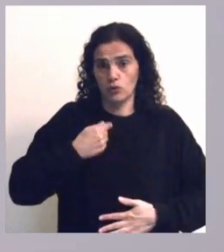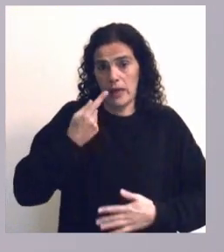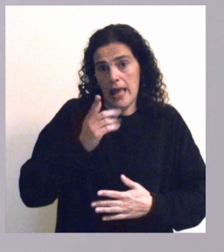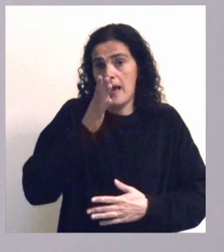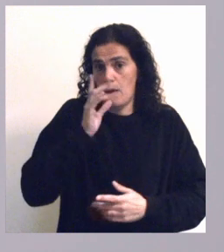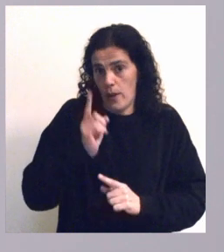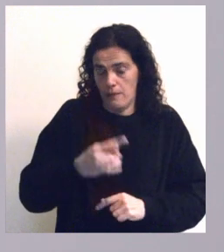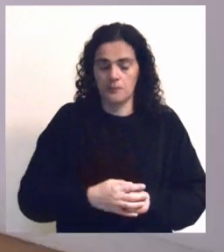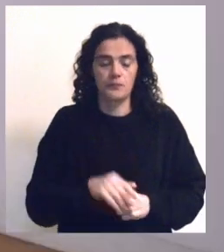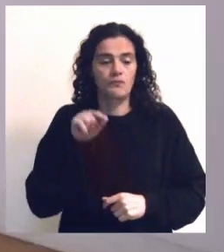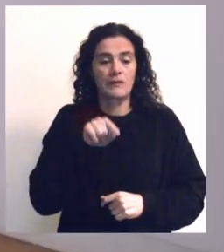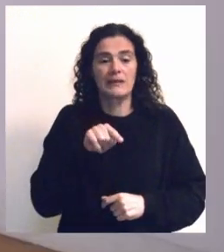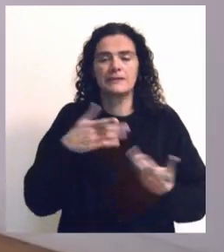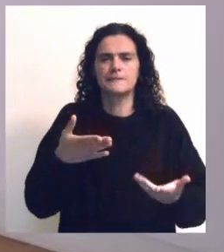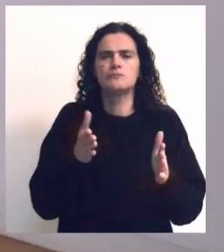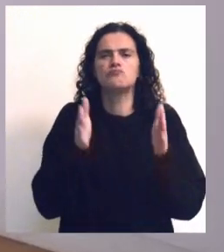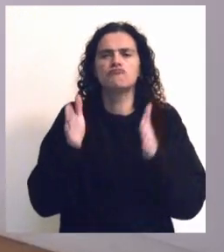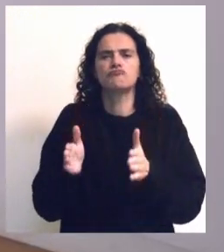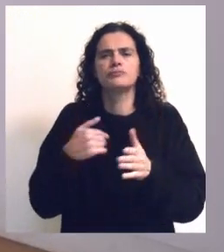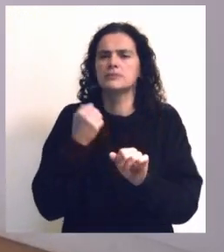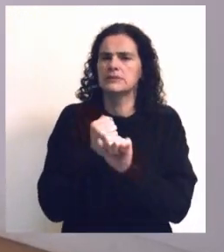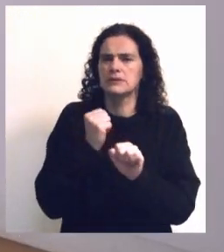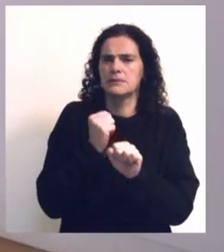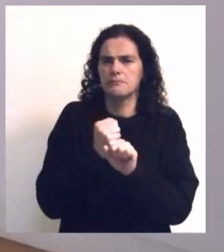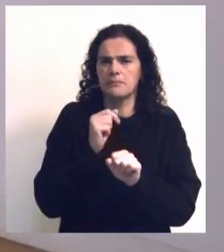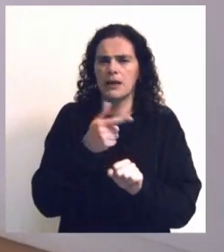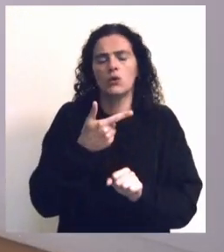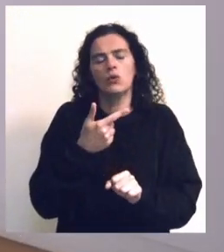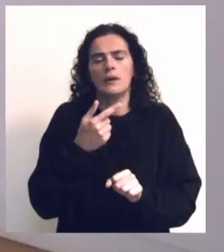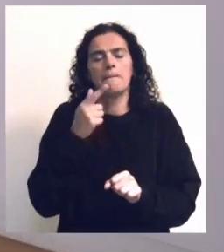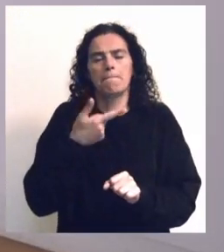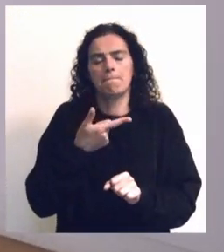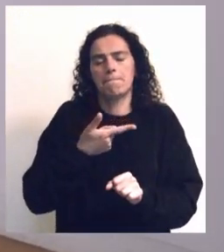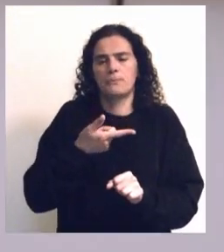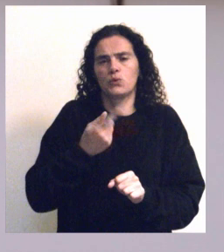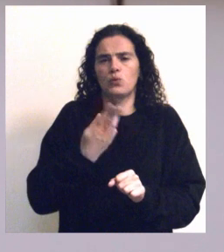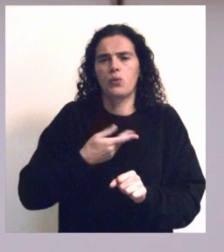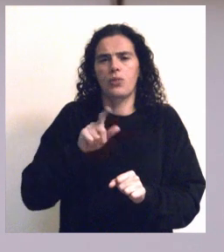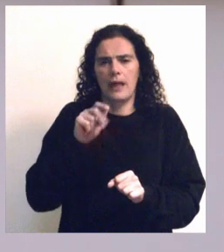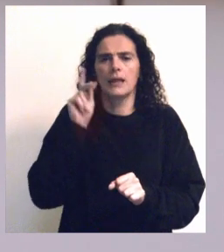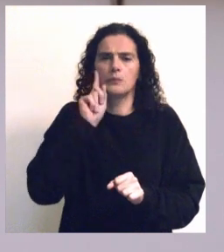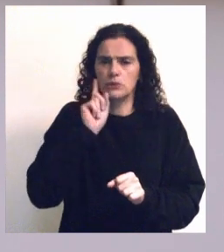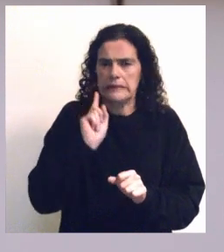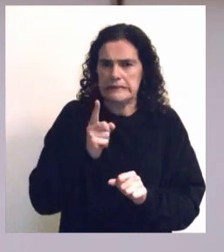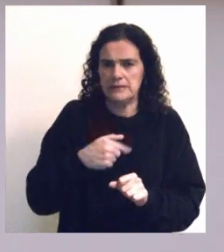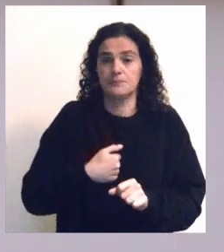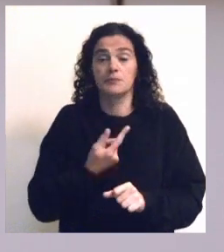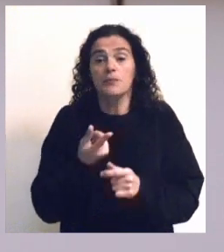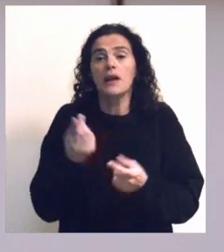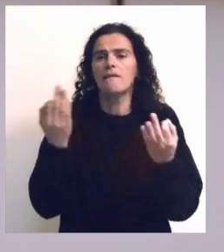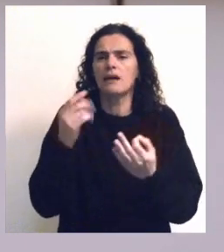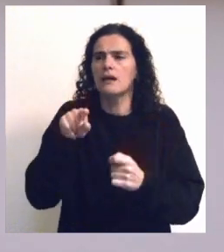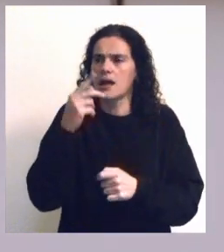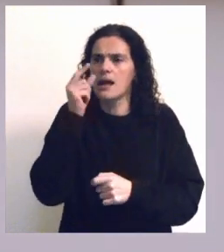parte justamente do nosso corpo. Esta é uma parte importante do trabalho de Pedro Tudela. O facto do